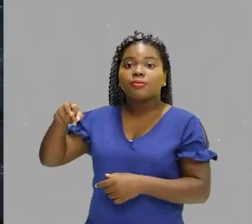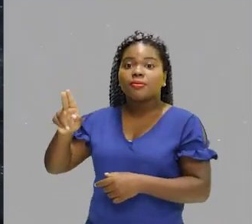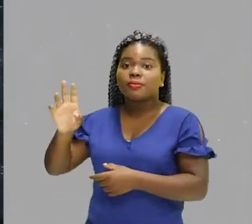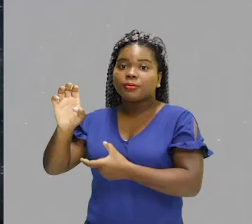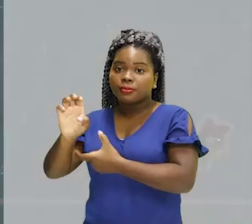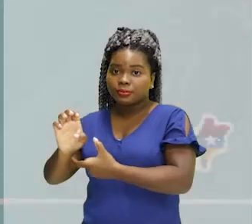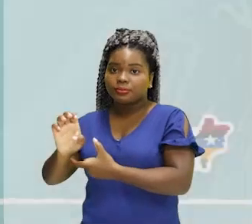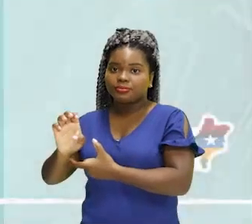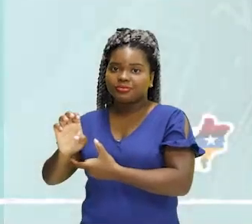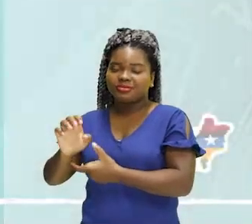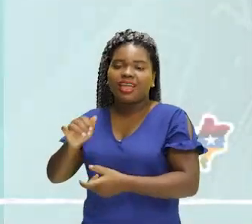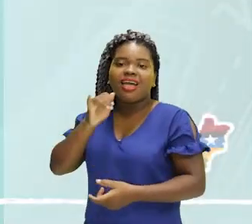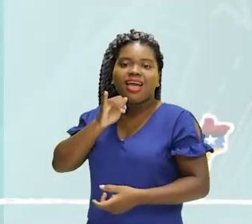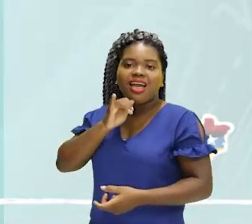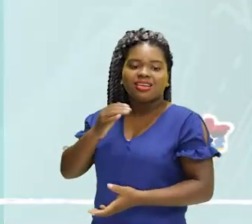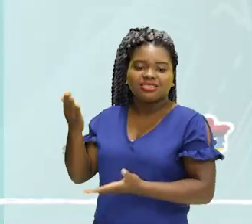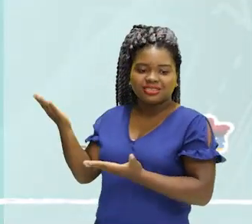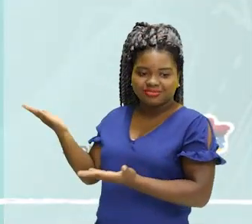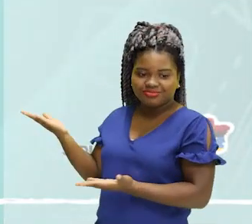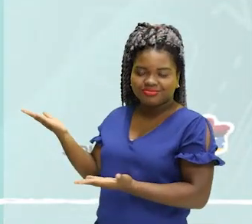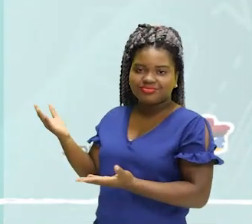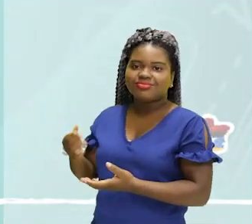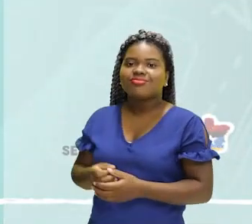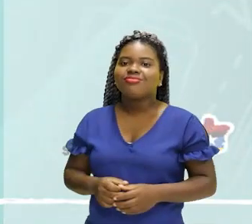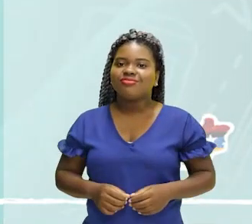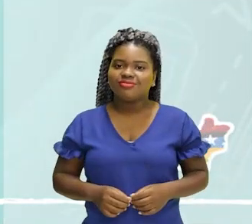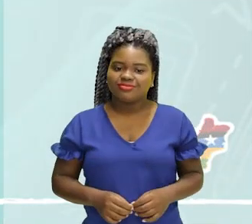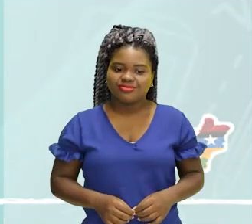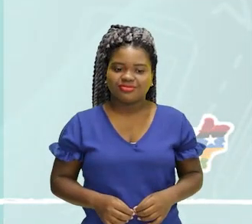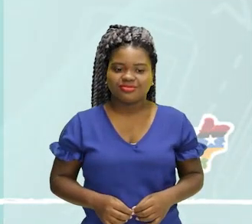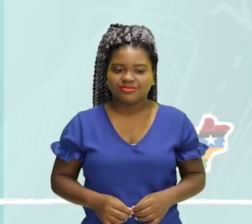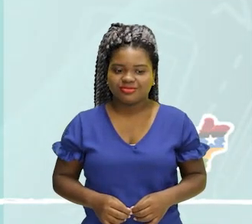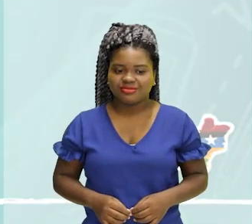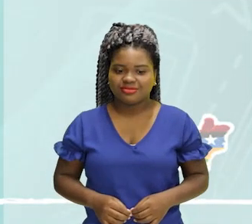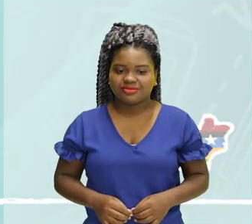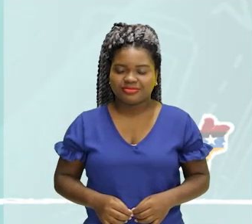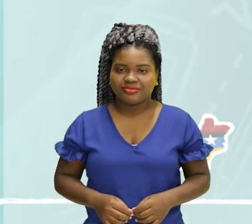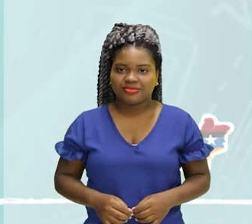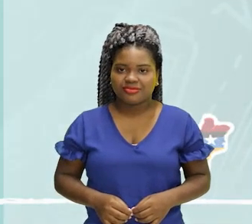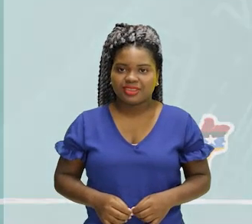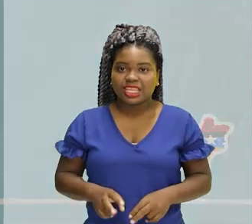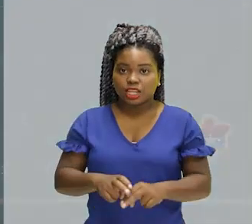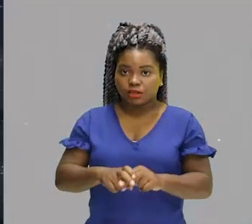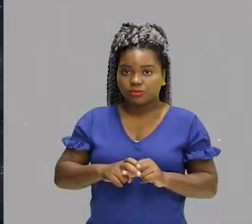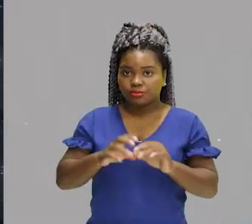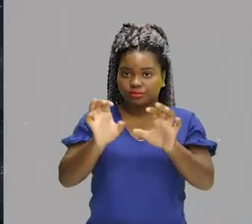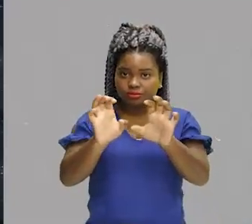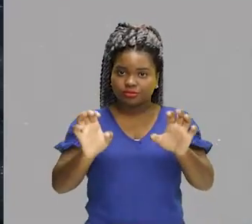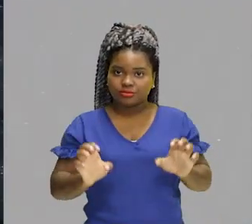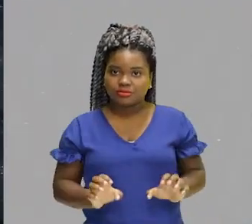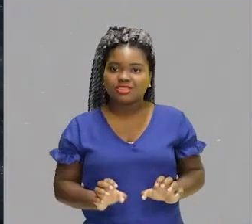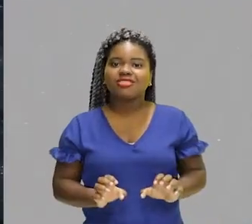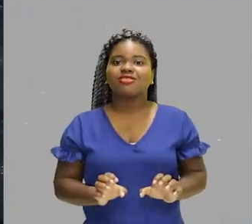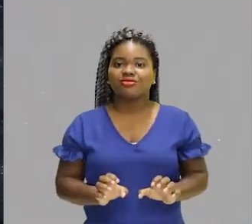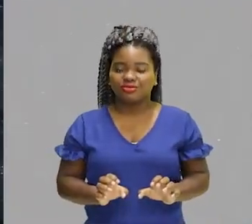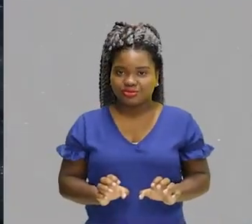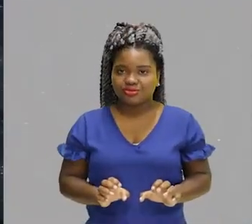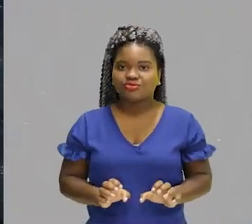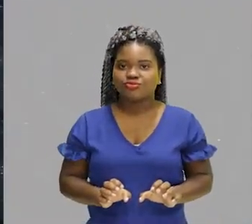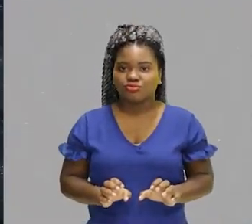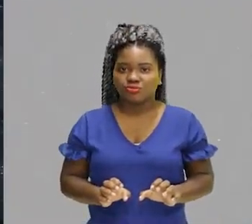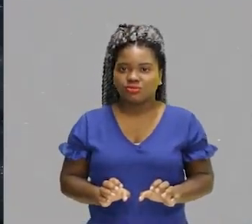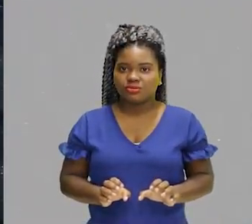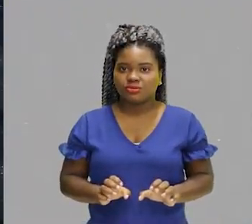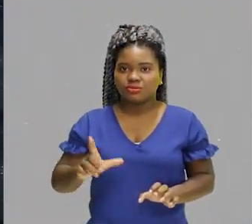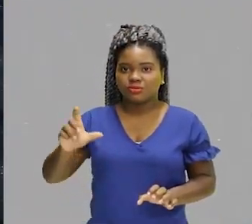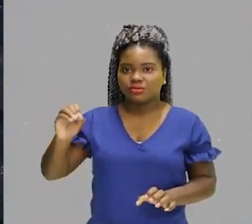que salir, tenho que sair. Portanto, a estrutura de uma locução verbal em espanhol é,